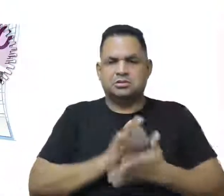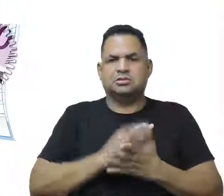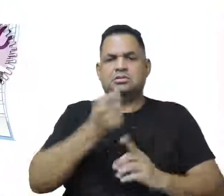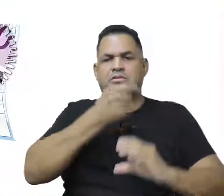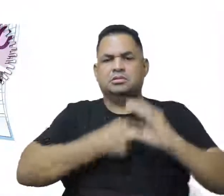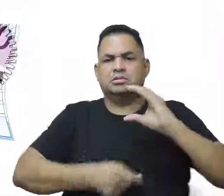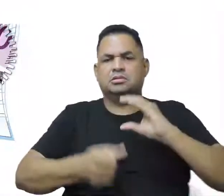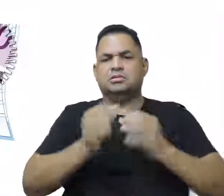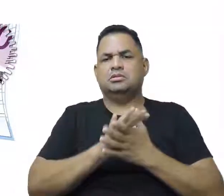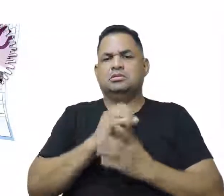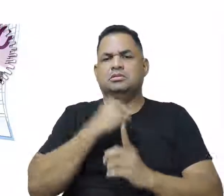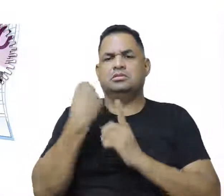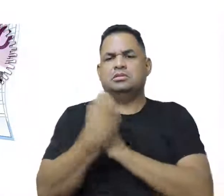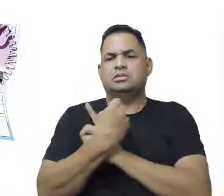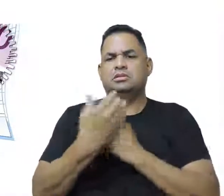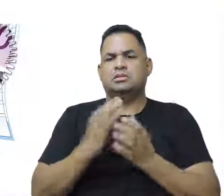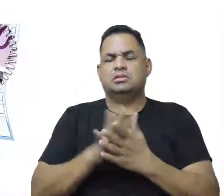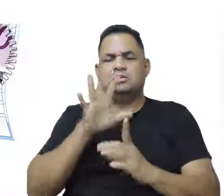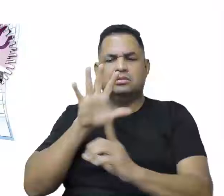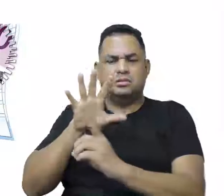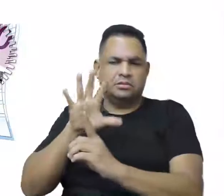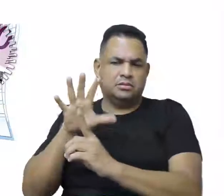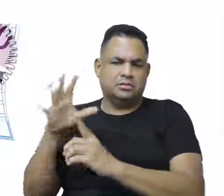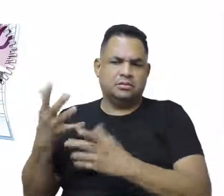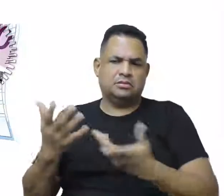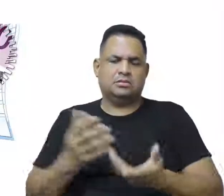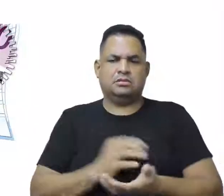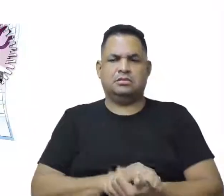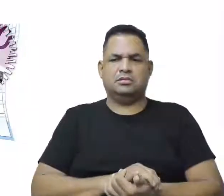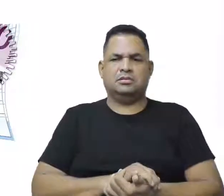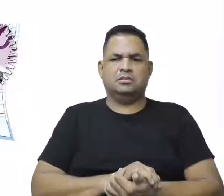sociedade capitalista, ela influencia